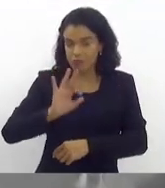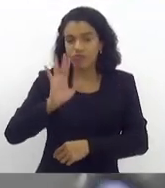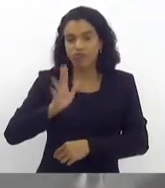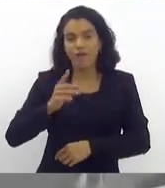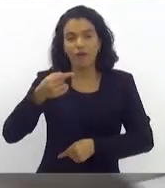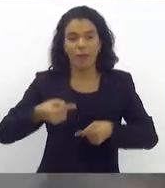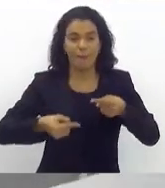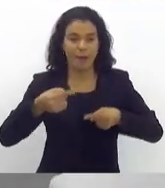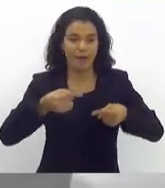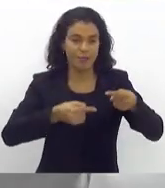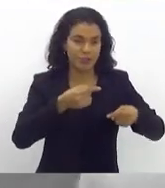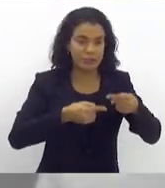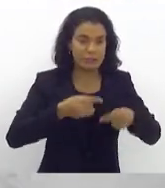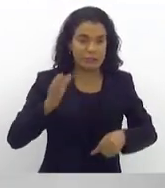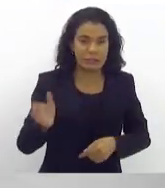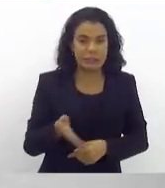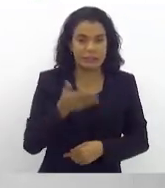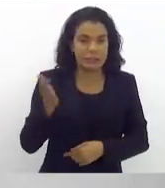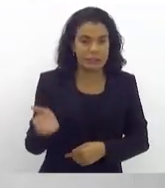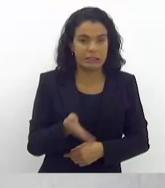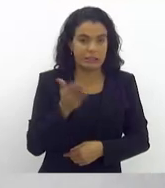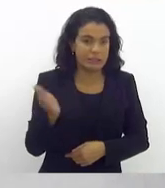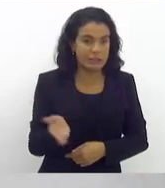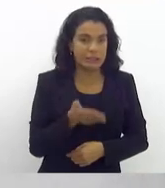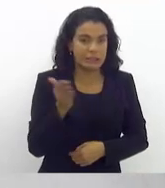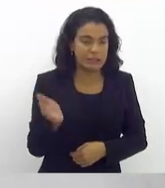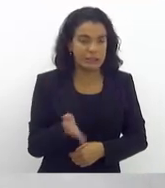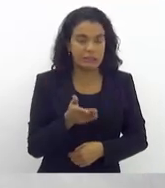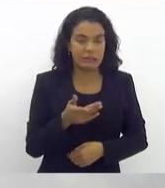debatida constantemente,